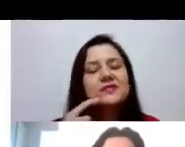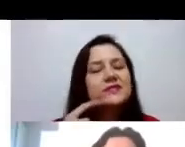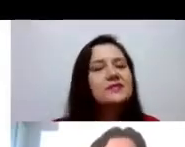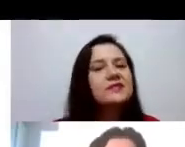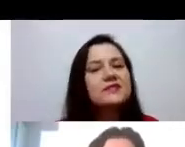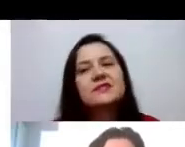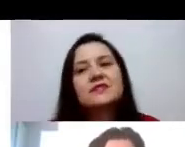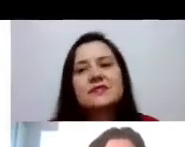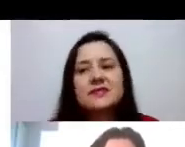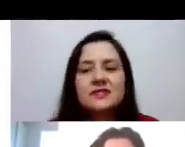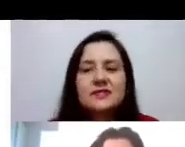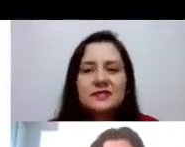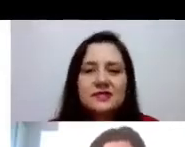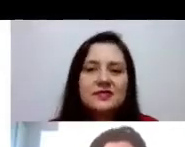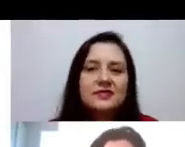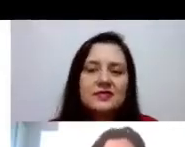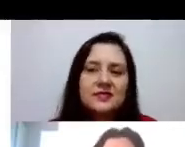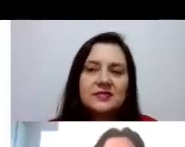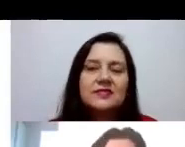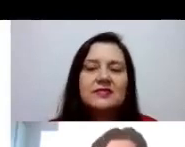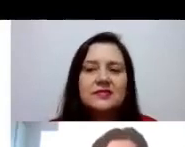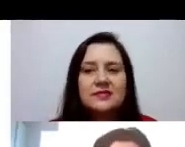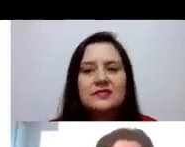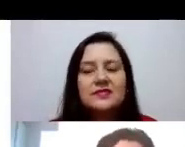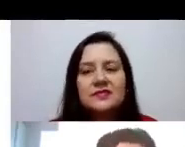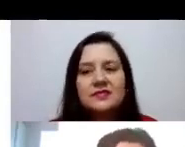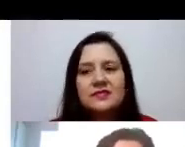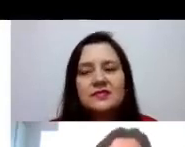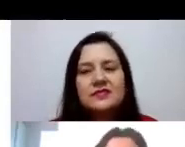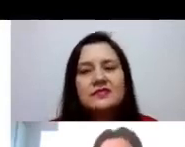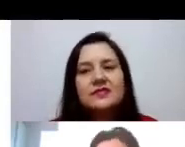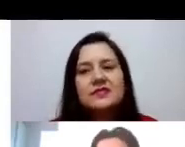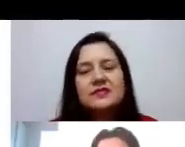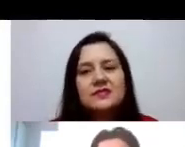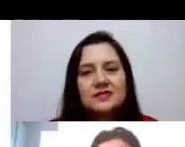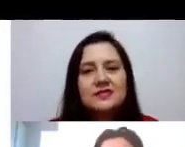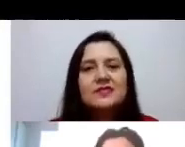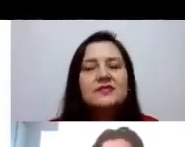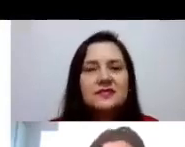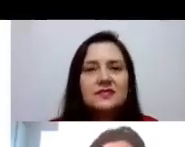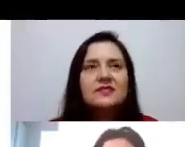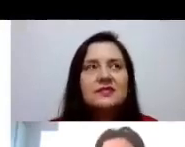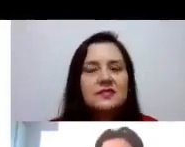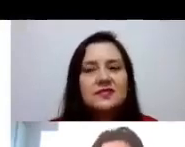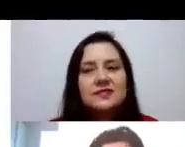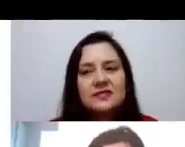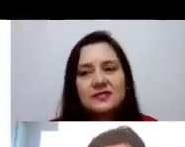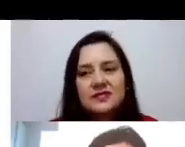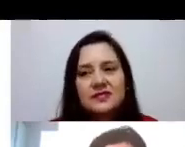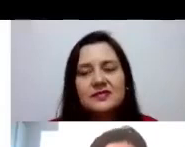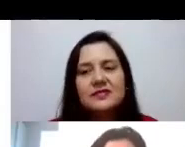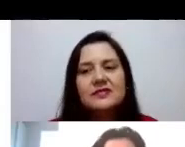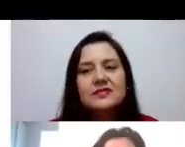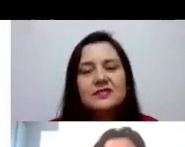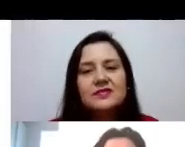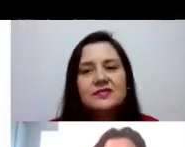comissão, que podem depois retornar os seus cargos de carreira dentro da prefeitura, quem é de carreira, ou quem não é, infelizmente, ir atuar em outra